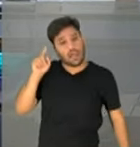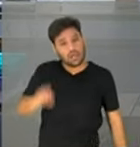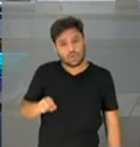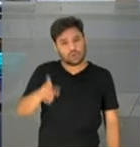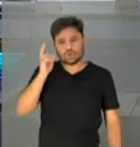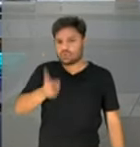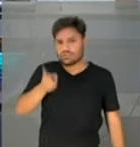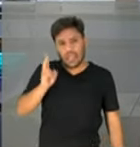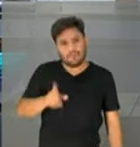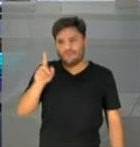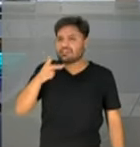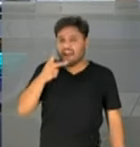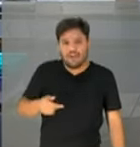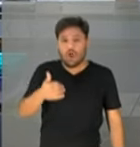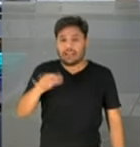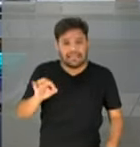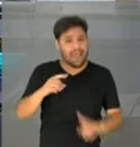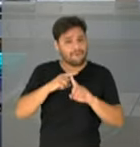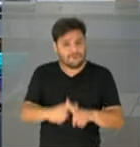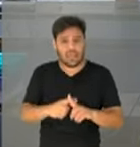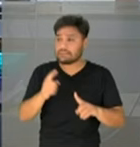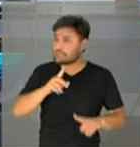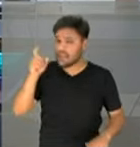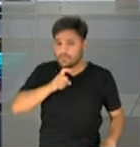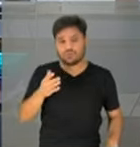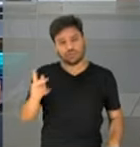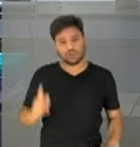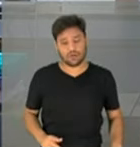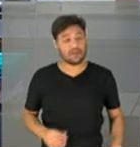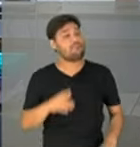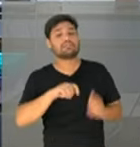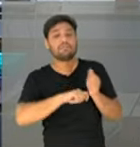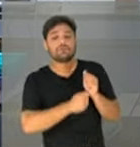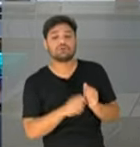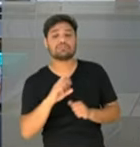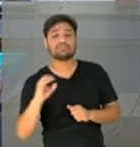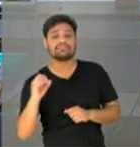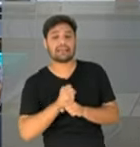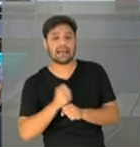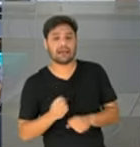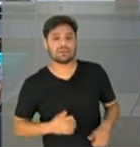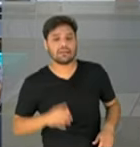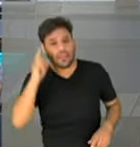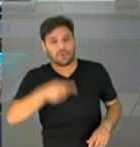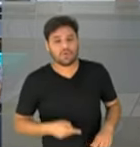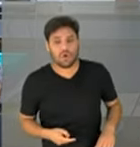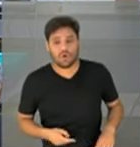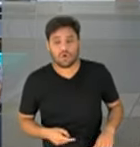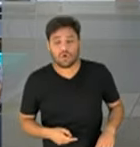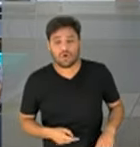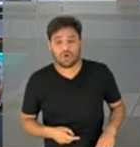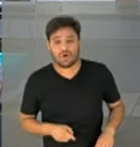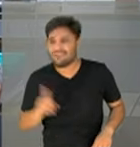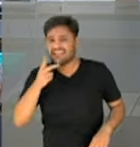Se o contrato, o senhor já repetiu 10 vezes e isso não é verdade. Decretou sigilo de 100 anos. Quem decretou sigilo de 100 anos? Eu quero retomar.